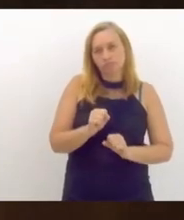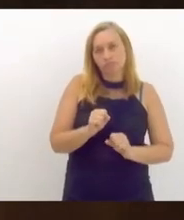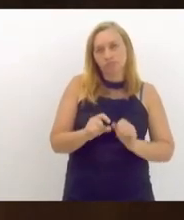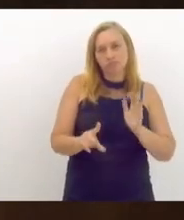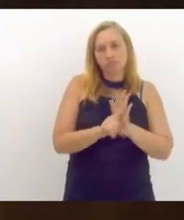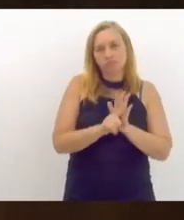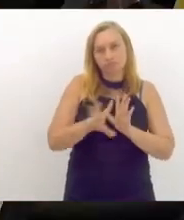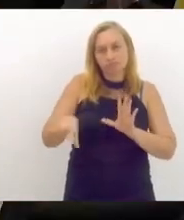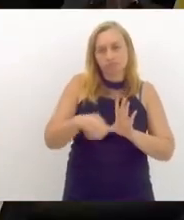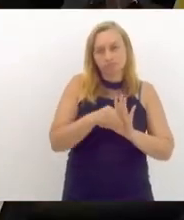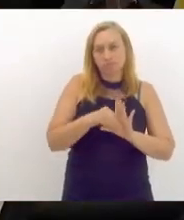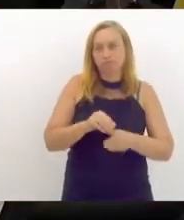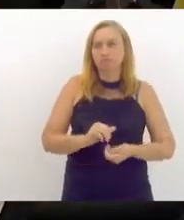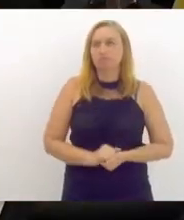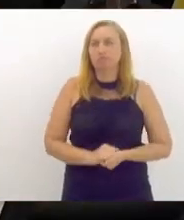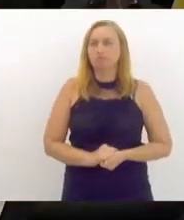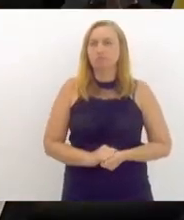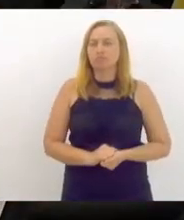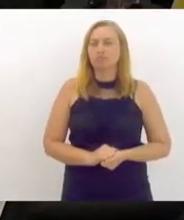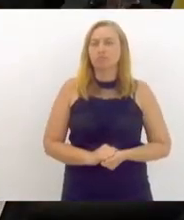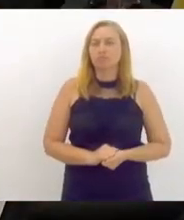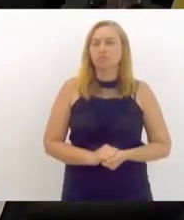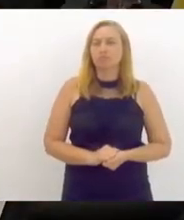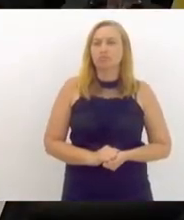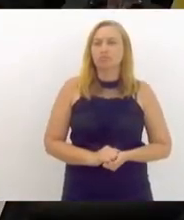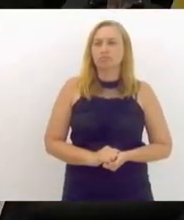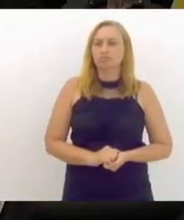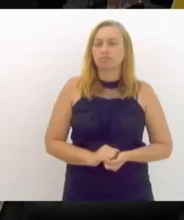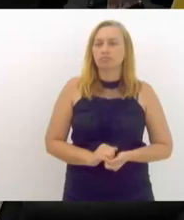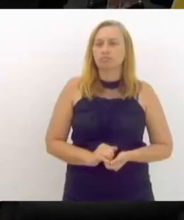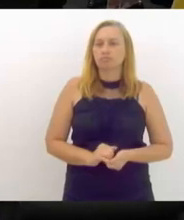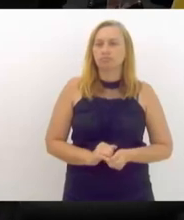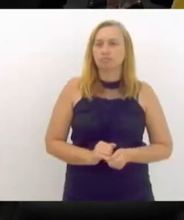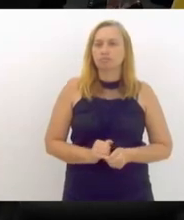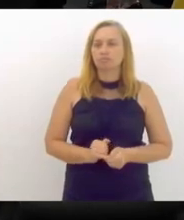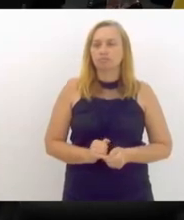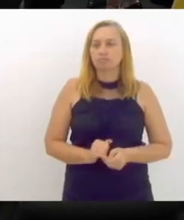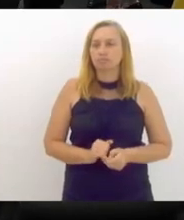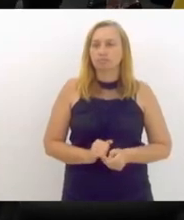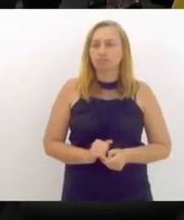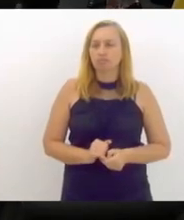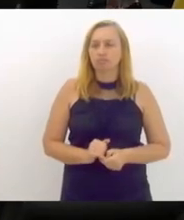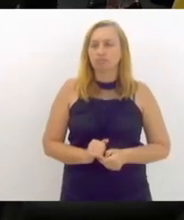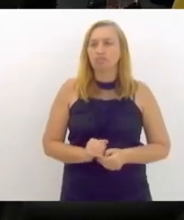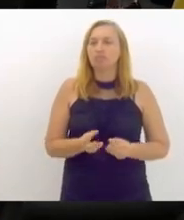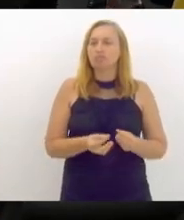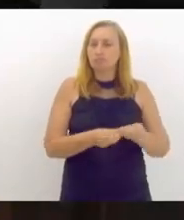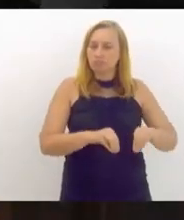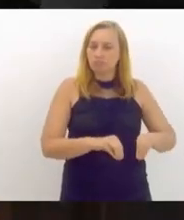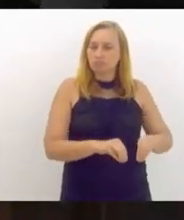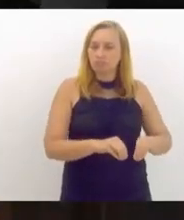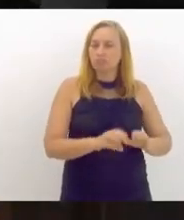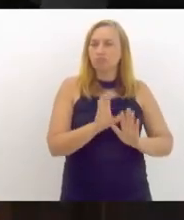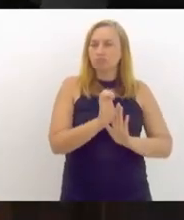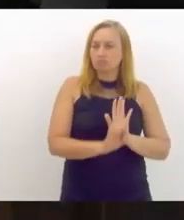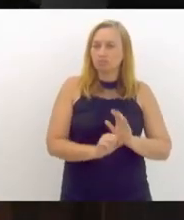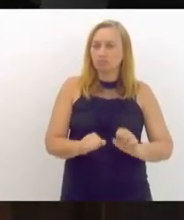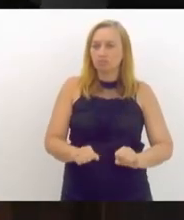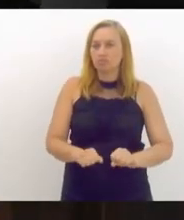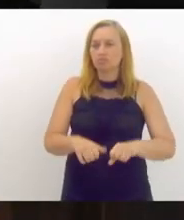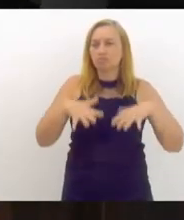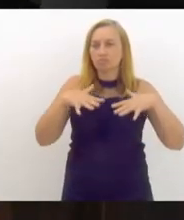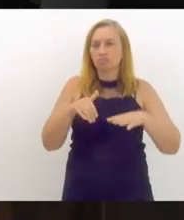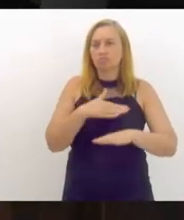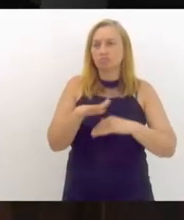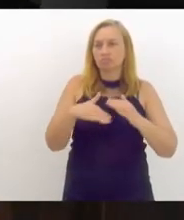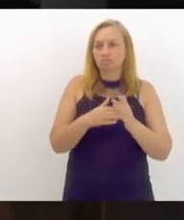seja implementada. Fica prejudicada, então, as emendas de plenário com todos os